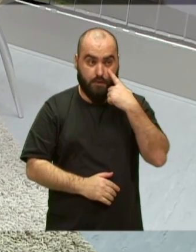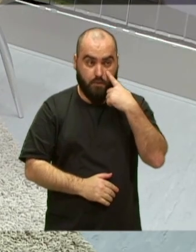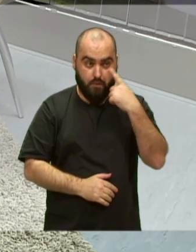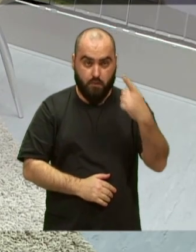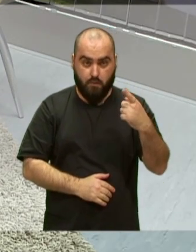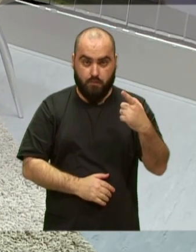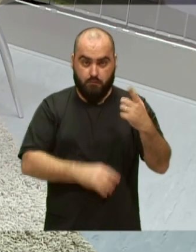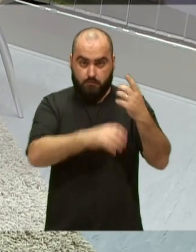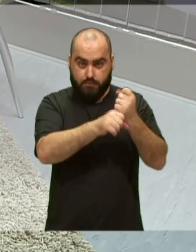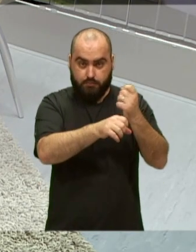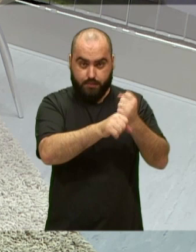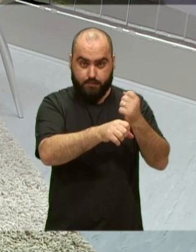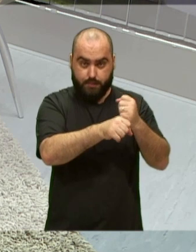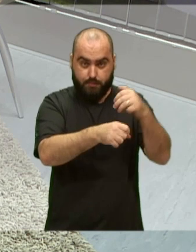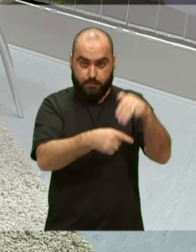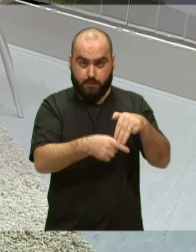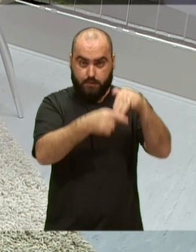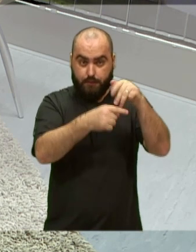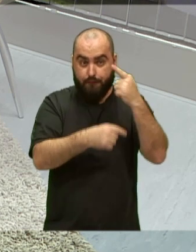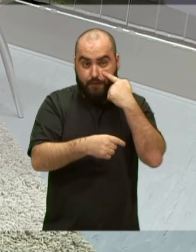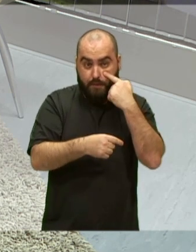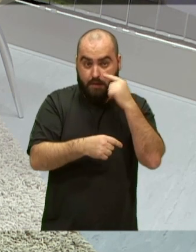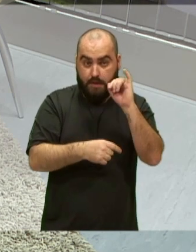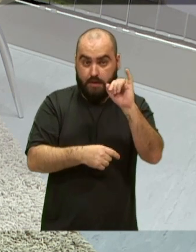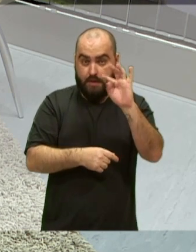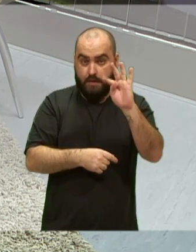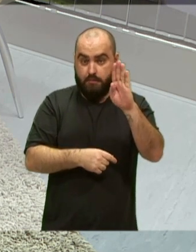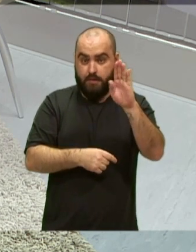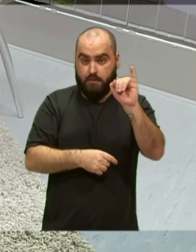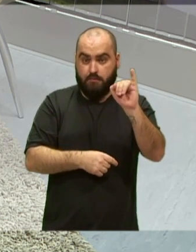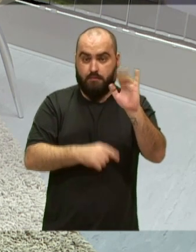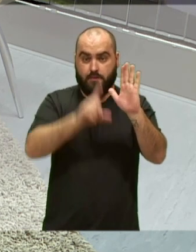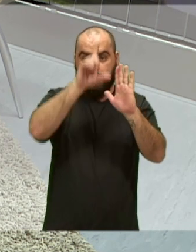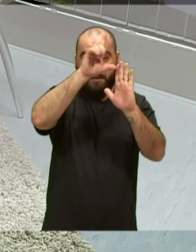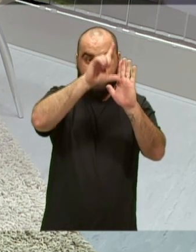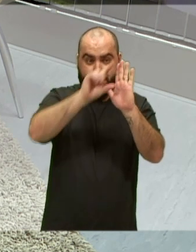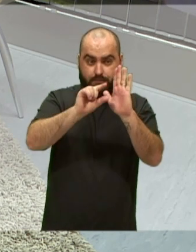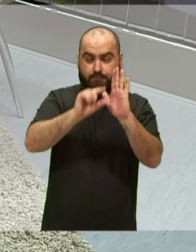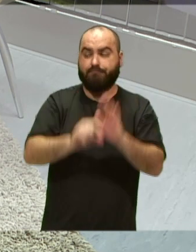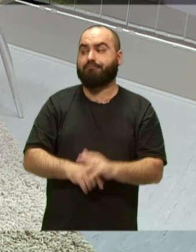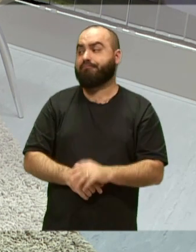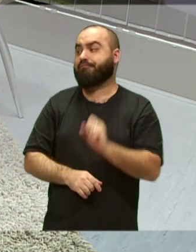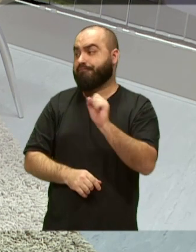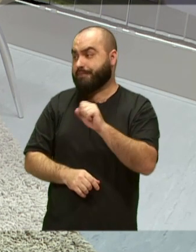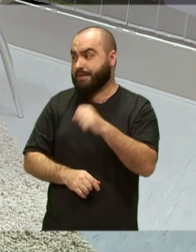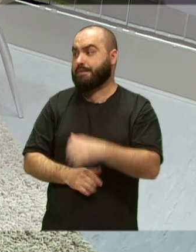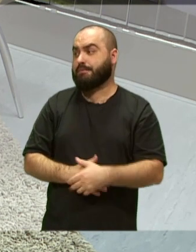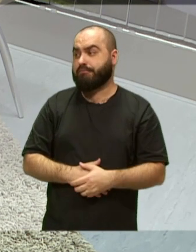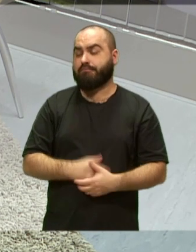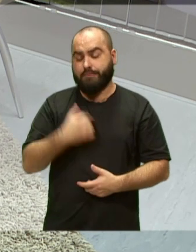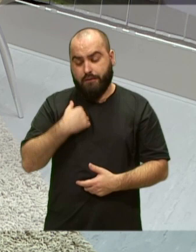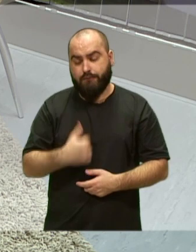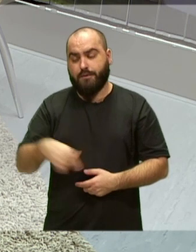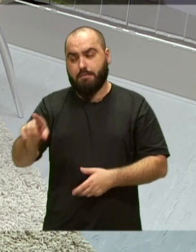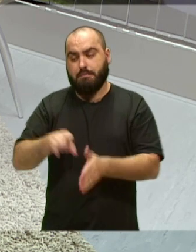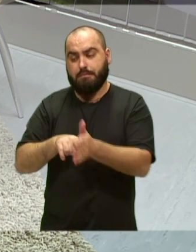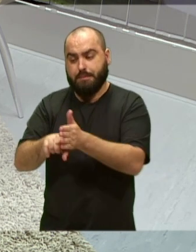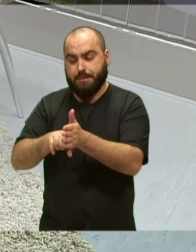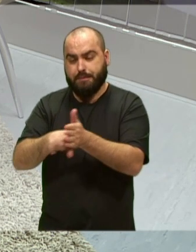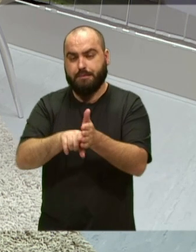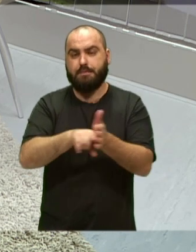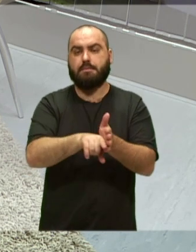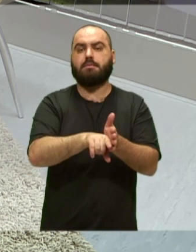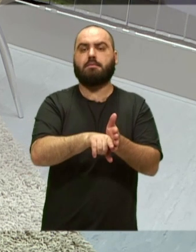segundo quadrimestre viu a arrecadação do ITBI já é foi essa a nossa pesquisa a gente por conta eh e e aí a gente fez